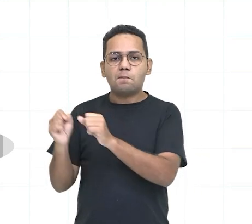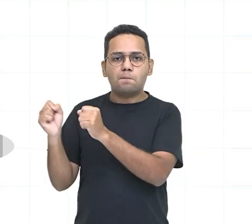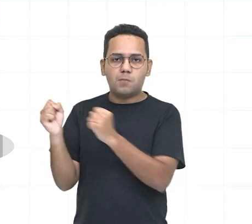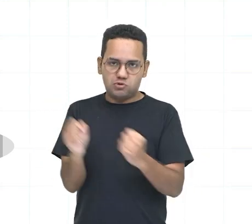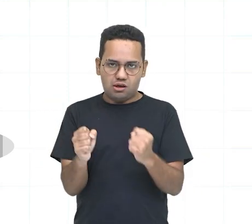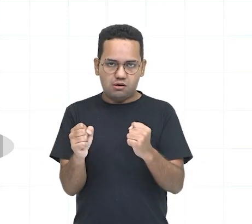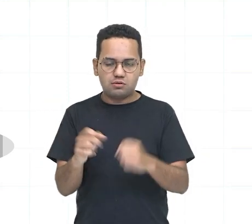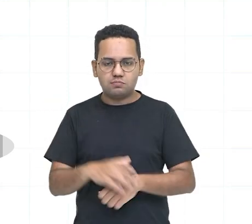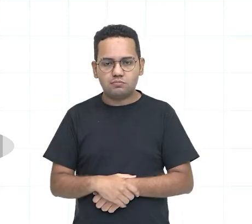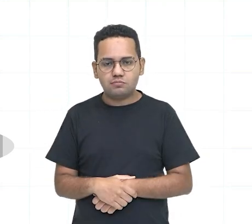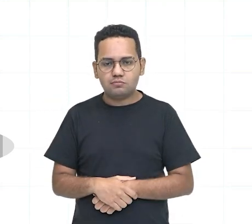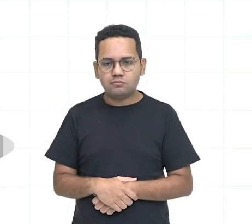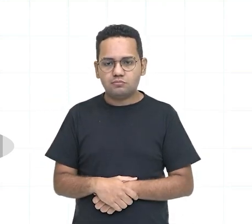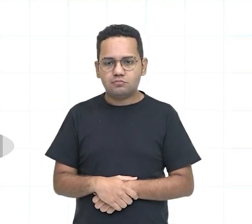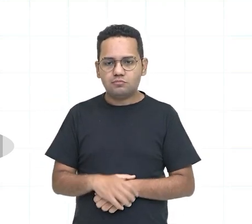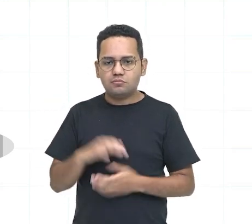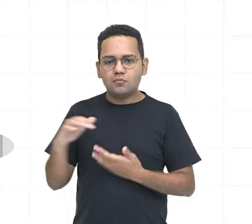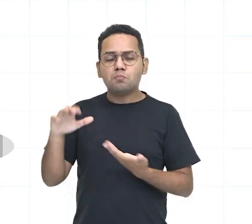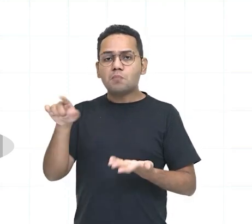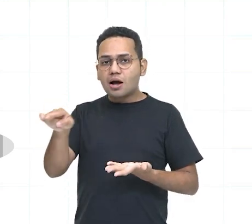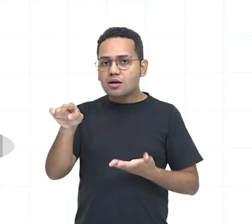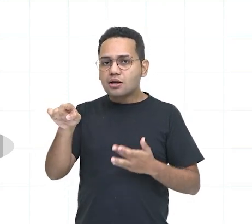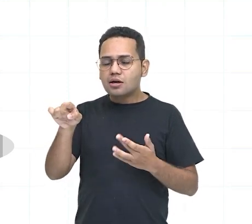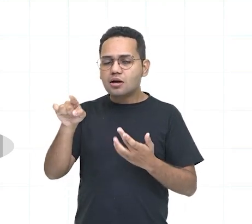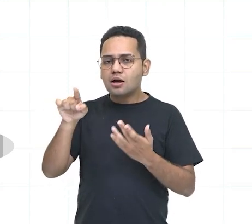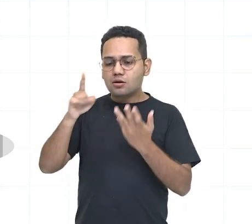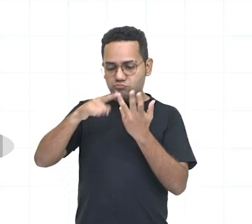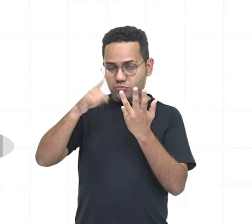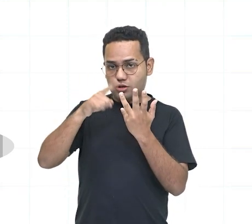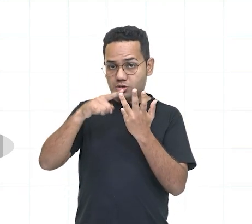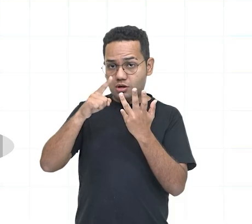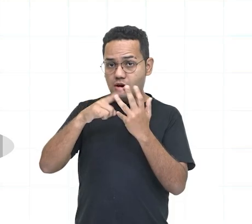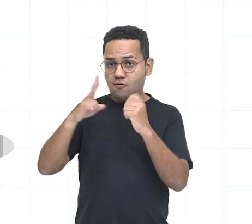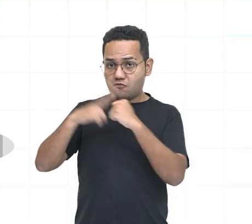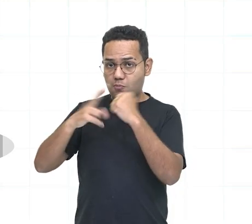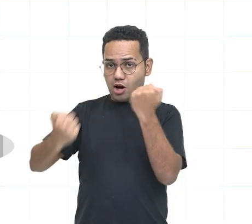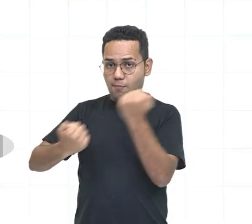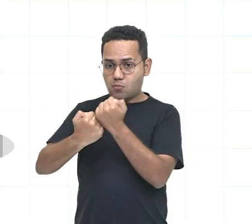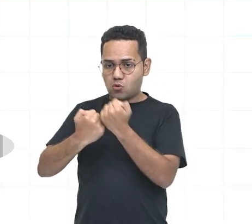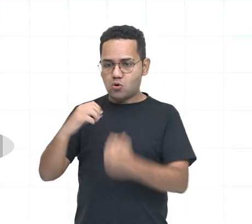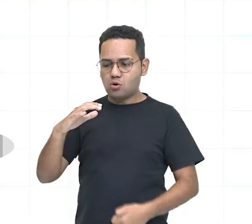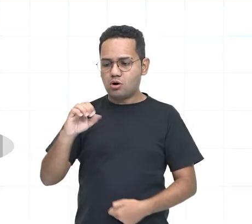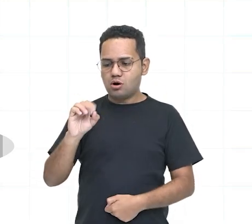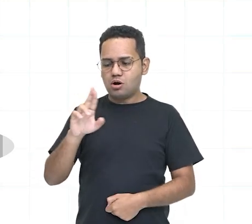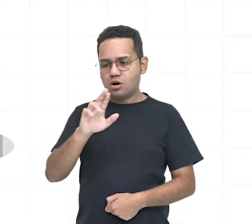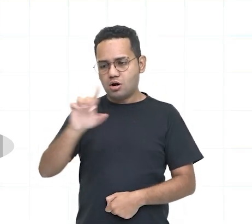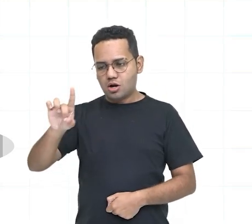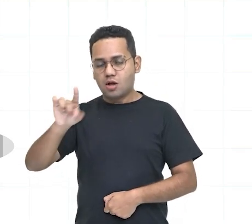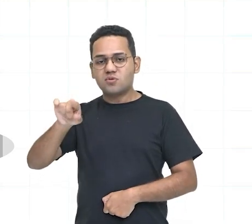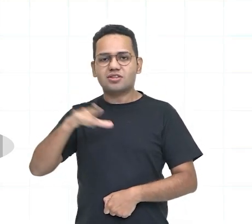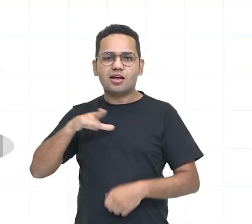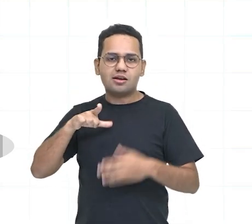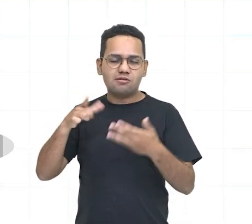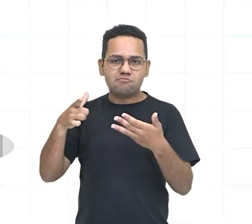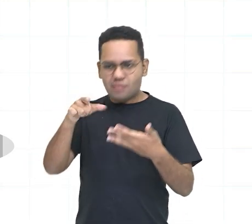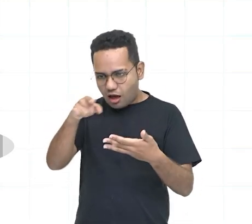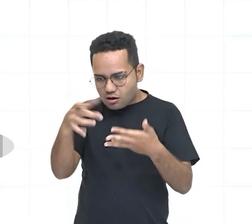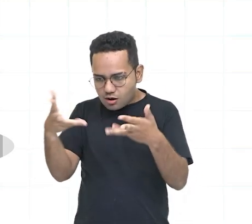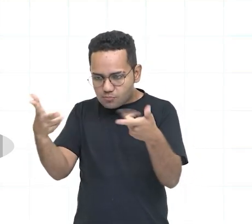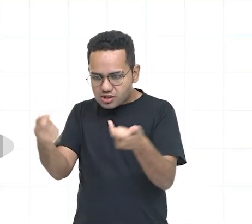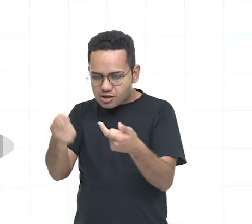aqui nós estamos falando dele como verbo modal e ele vai indicar uma habilidade, né? Permissão